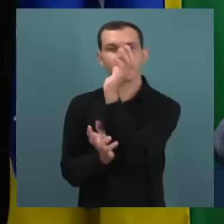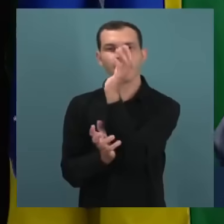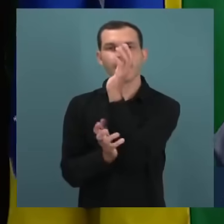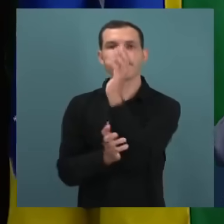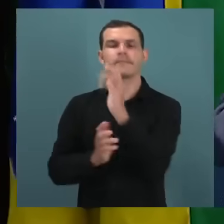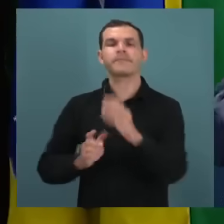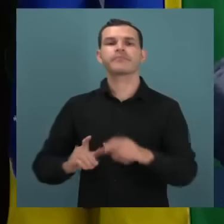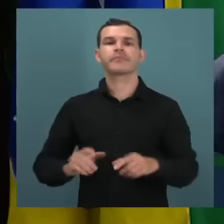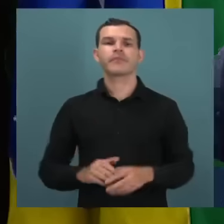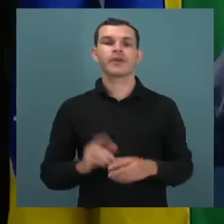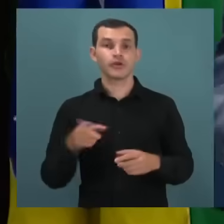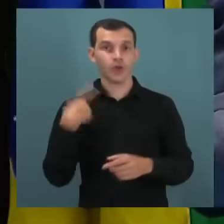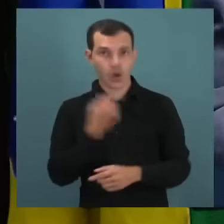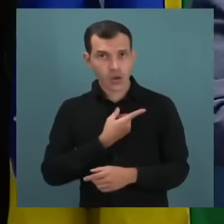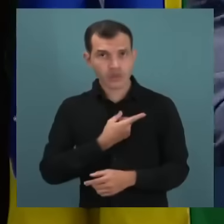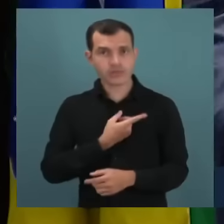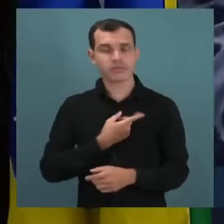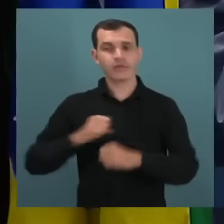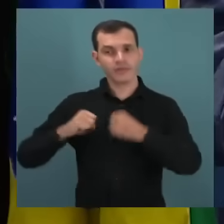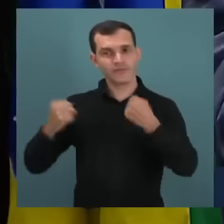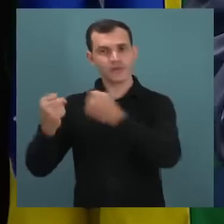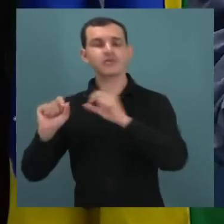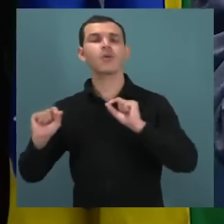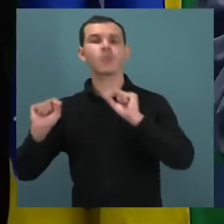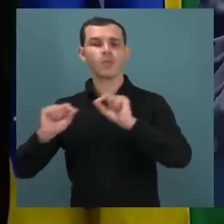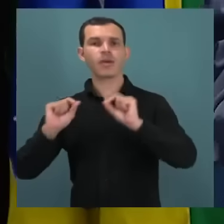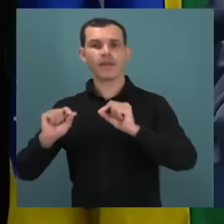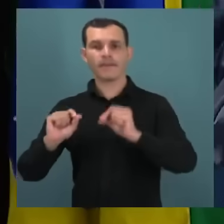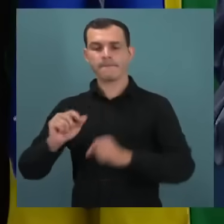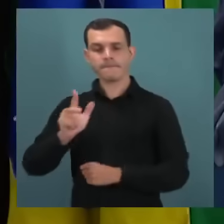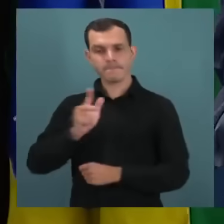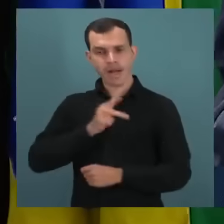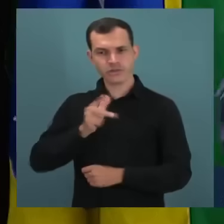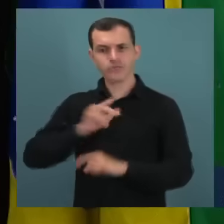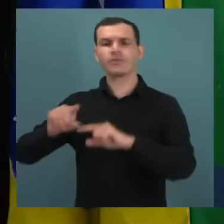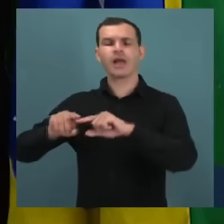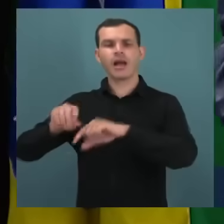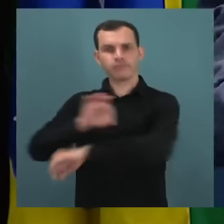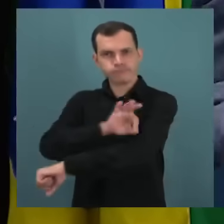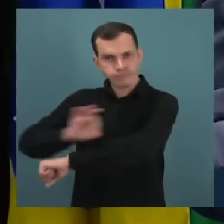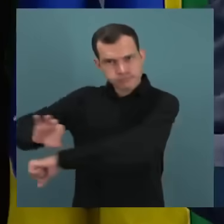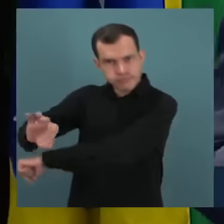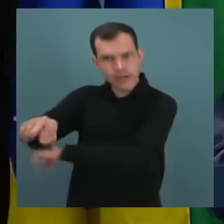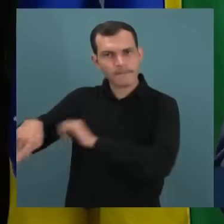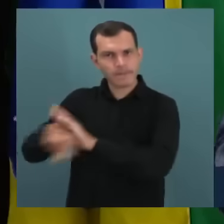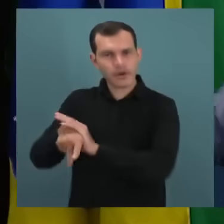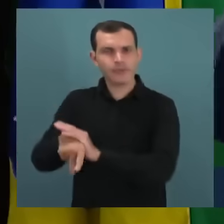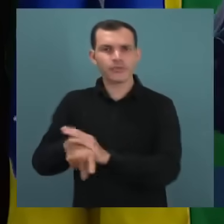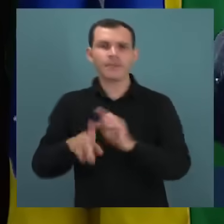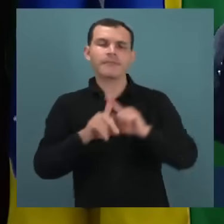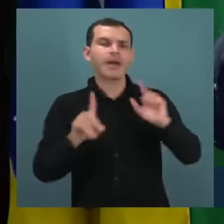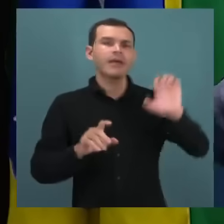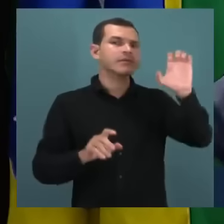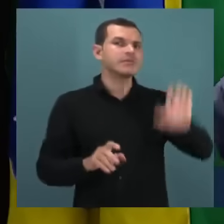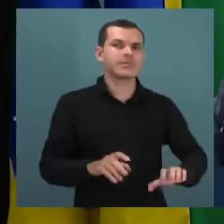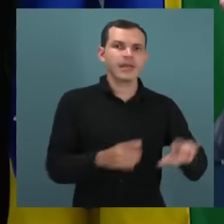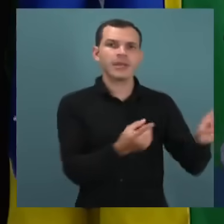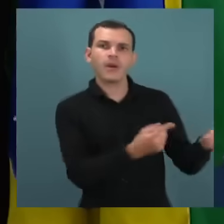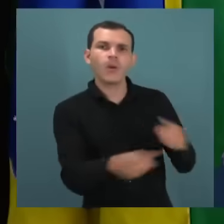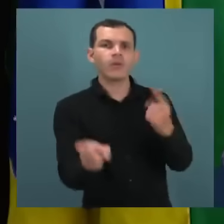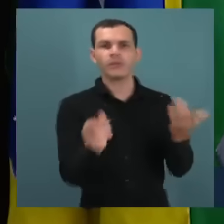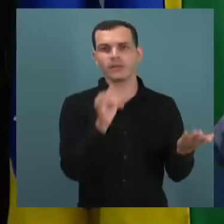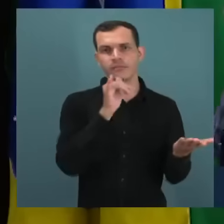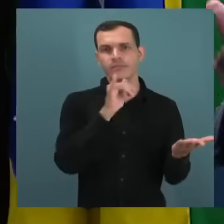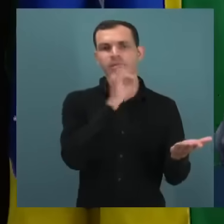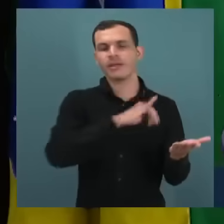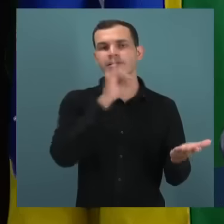defende de uma forma, eu diria quase que unânime, né, o ataque à propriedade privada através, por exemplo, do MST,